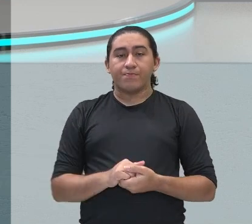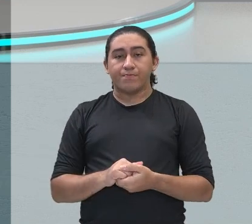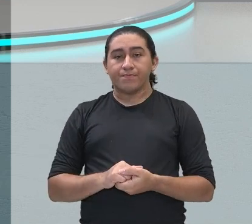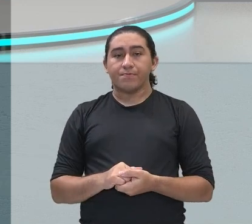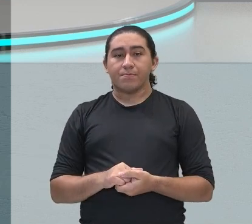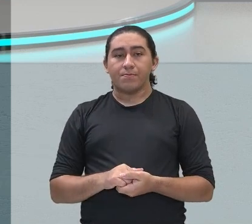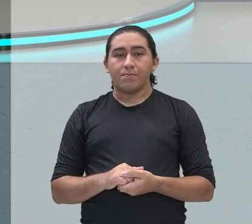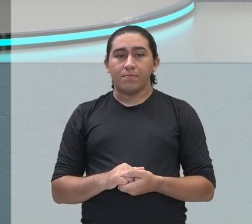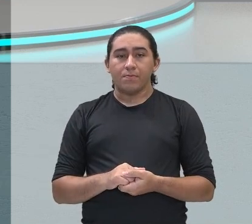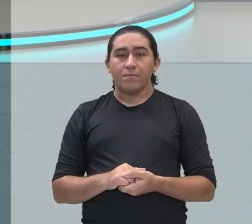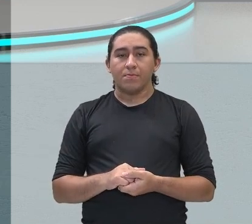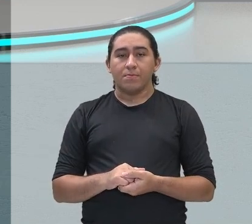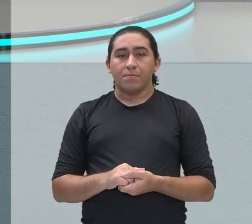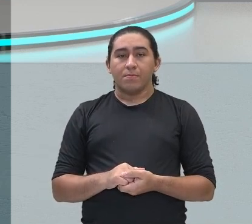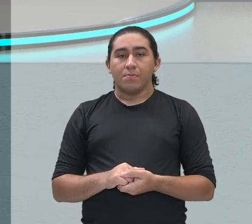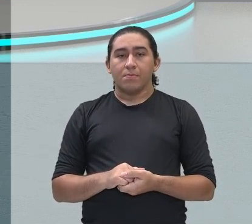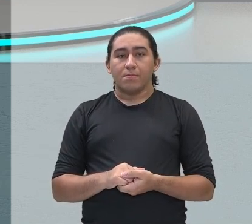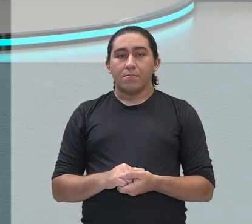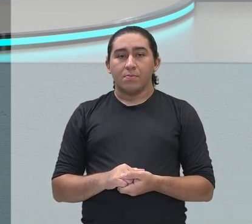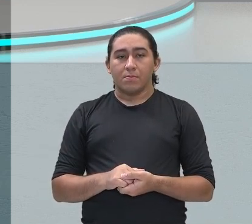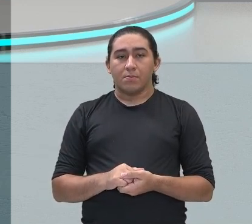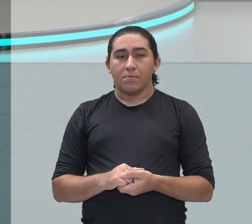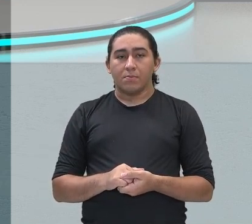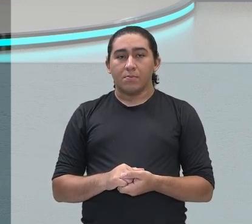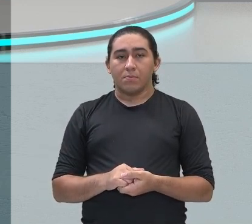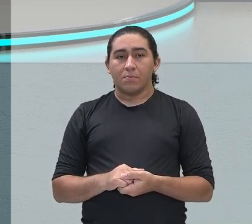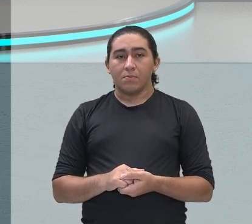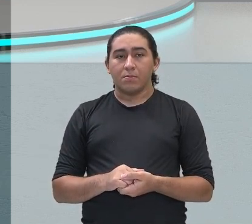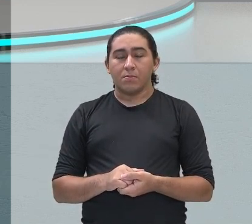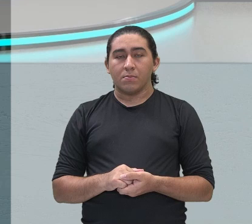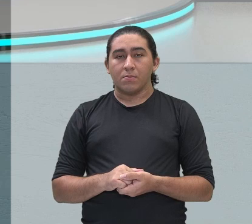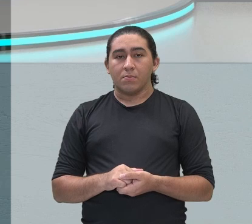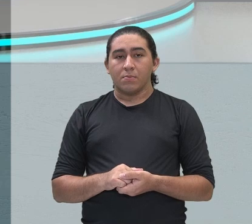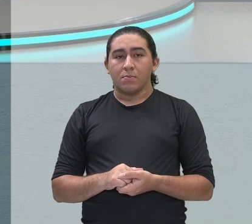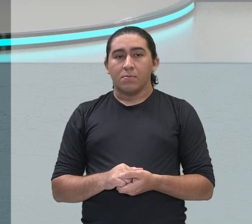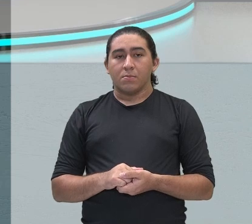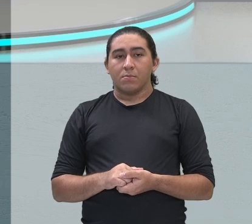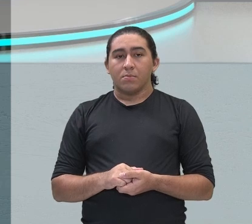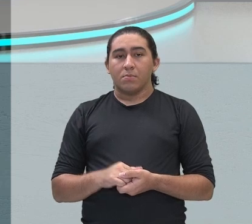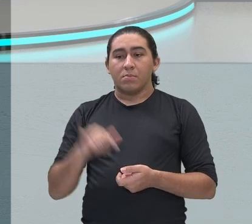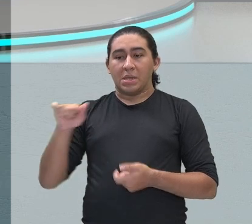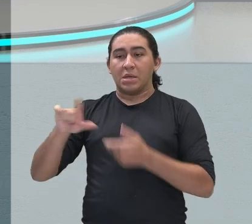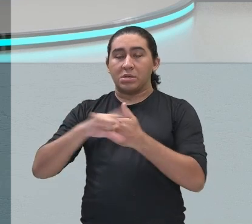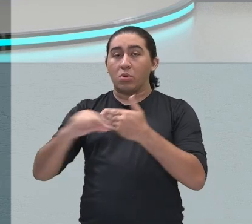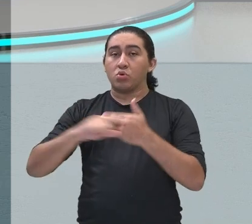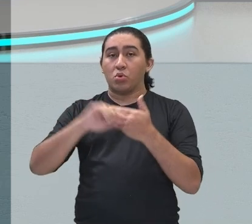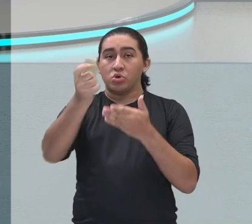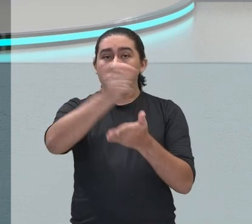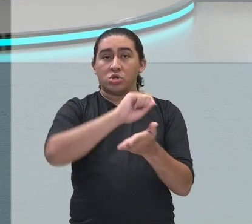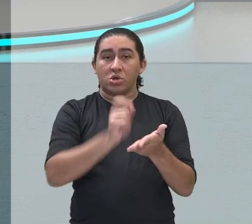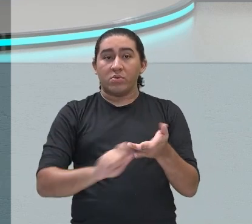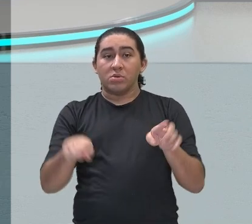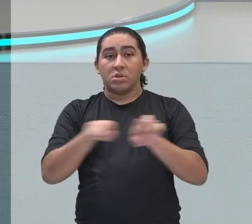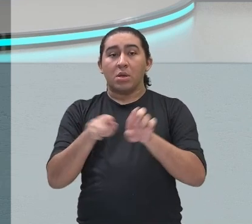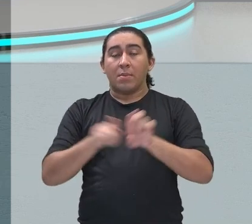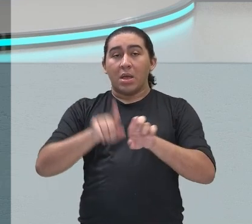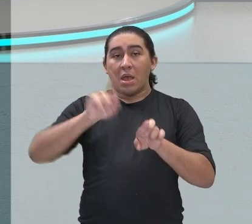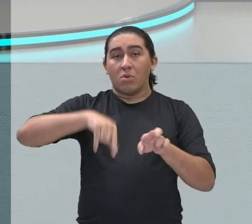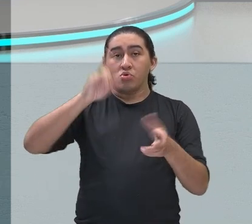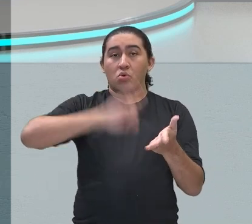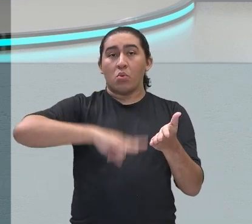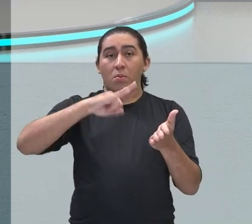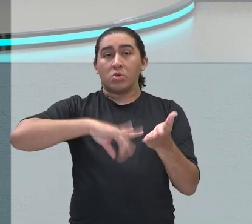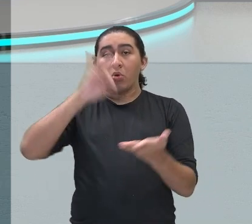nós vemos aí? Ele escreveu e esse documento é o documento